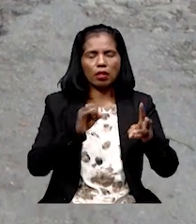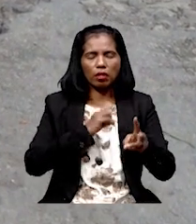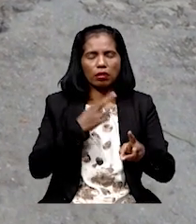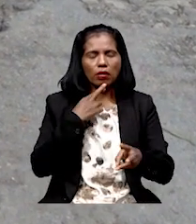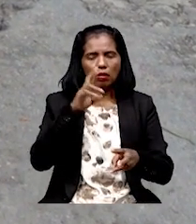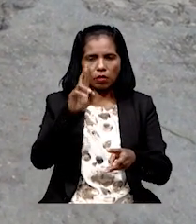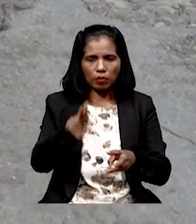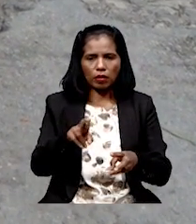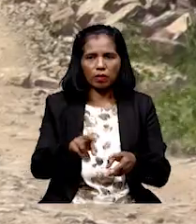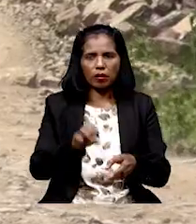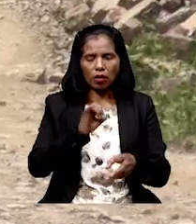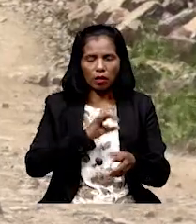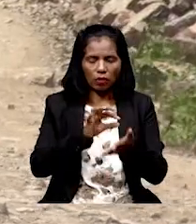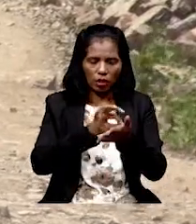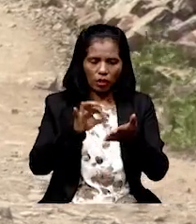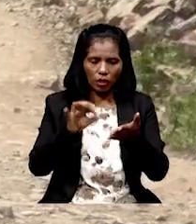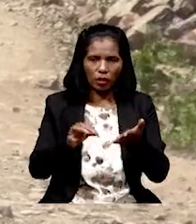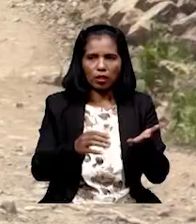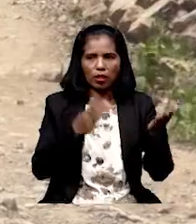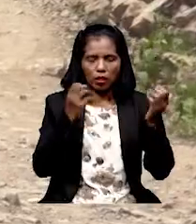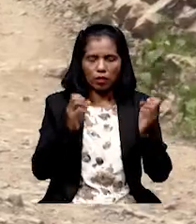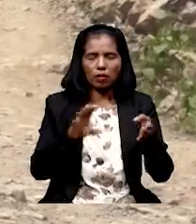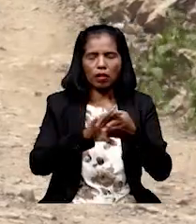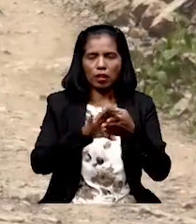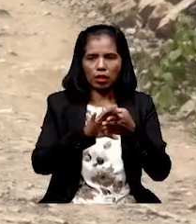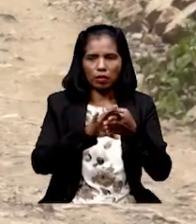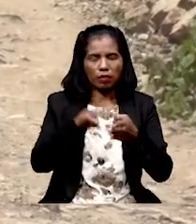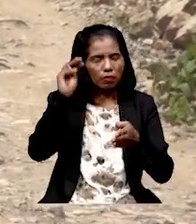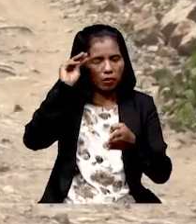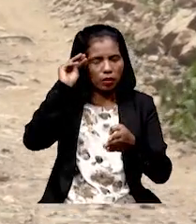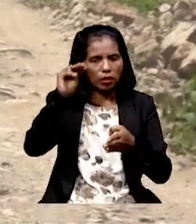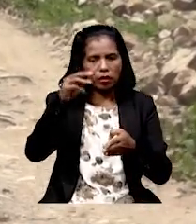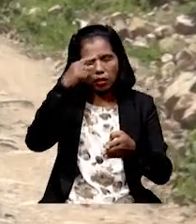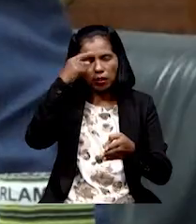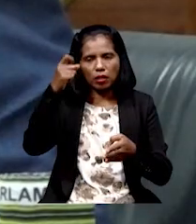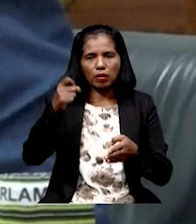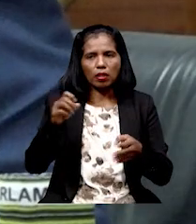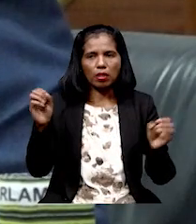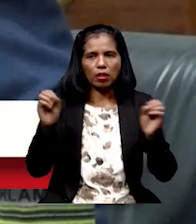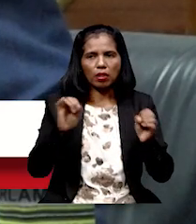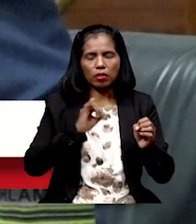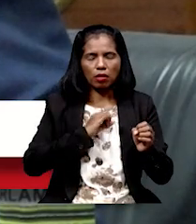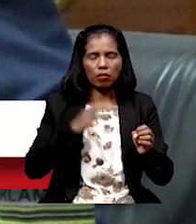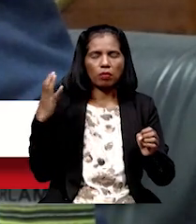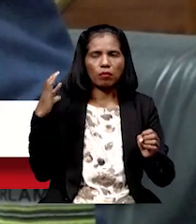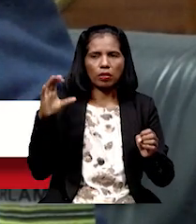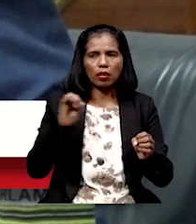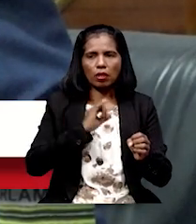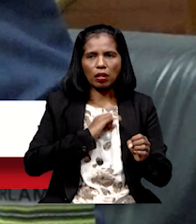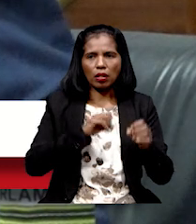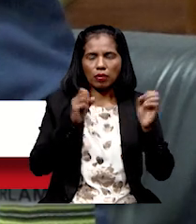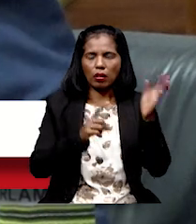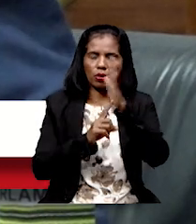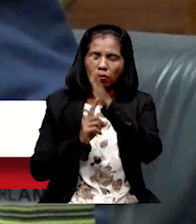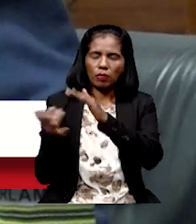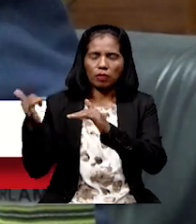então, toma nota e agora estou a querer uma carta para o ministro, também lá são a competência, informa-se